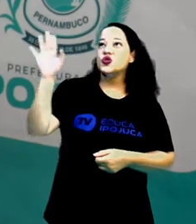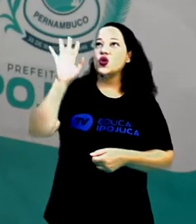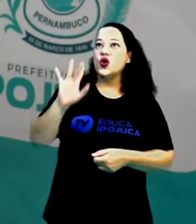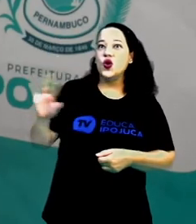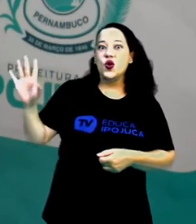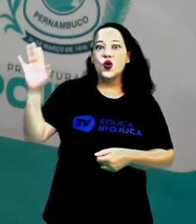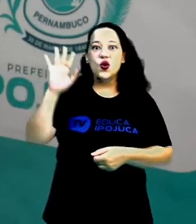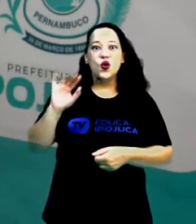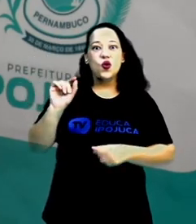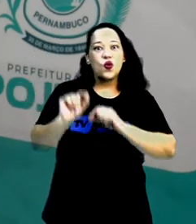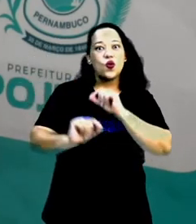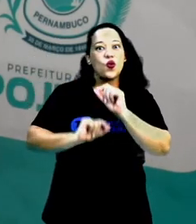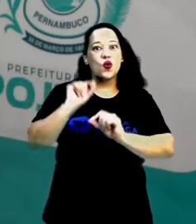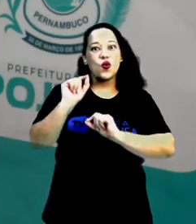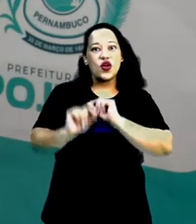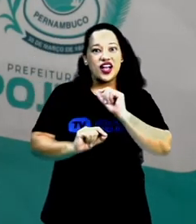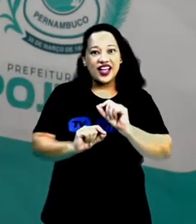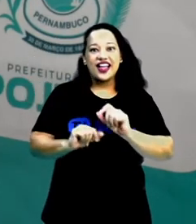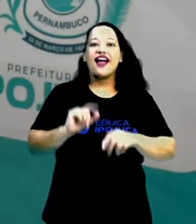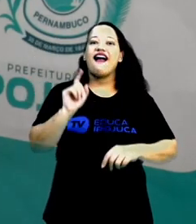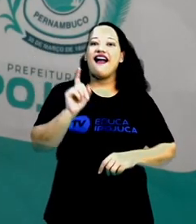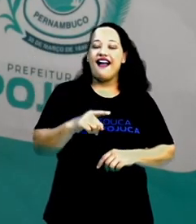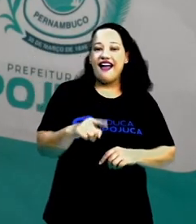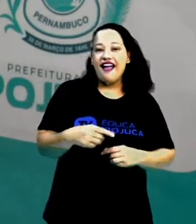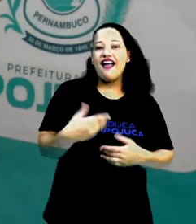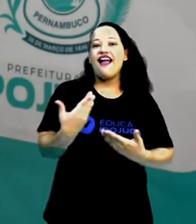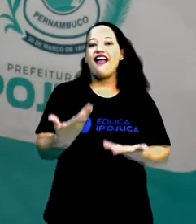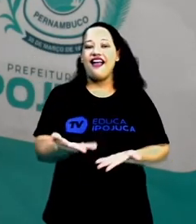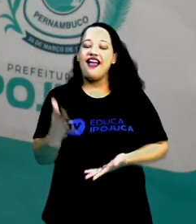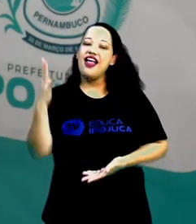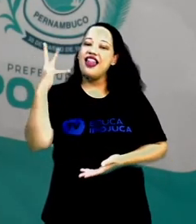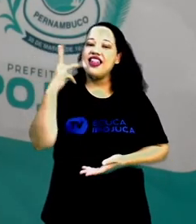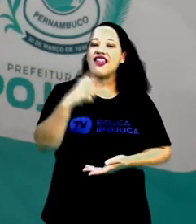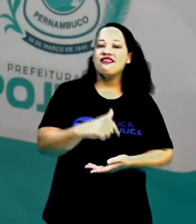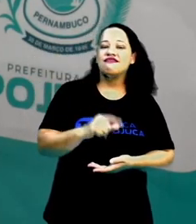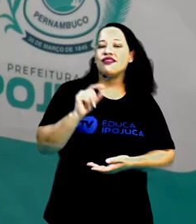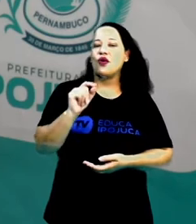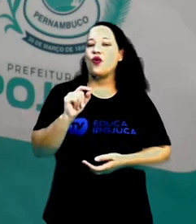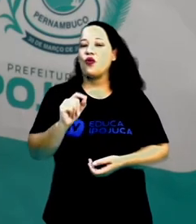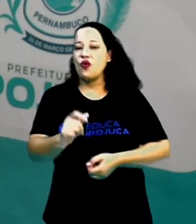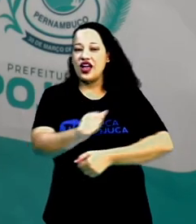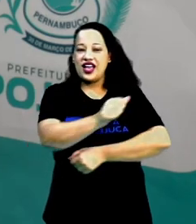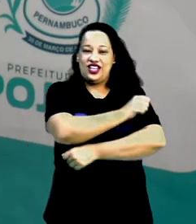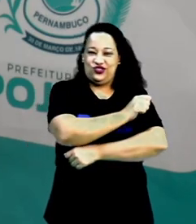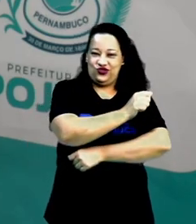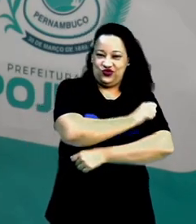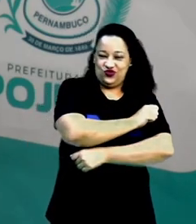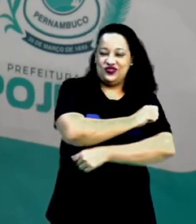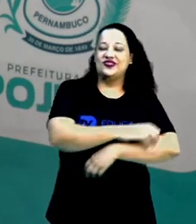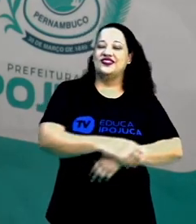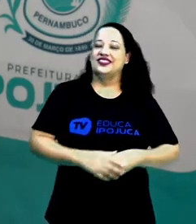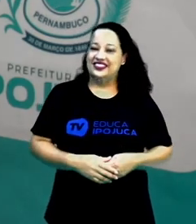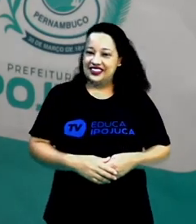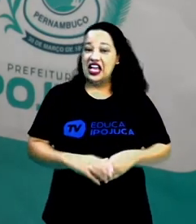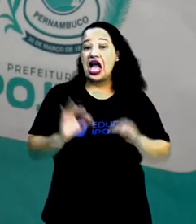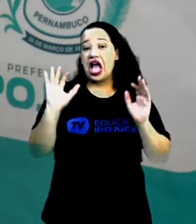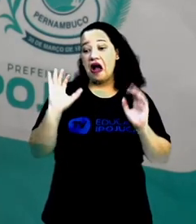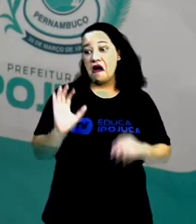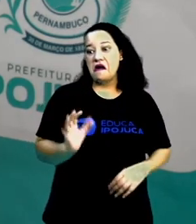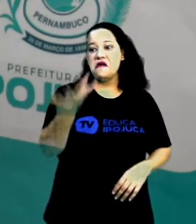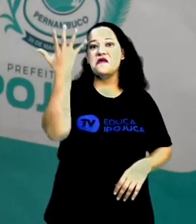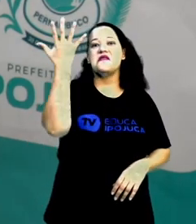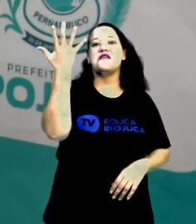o sonho de Clara era ser uma linda estudante e se realizou porque